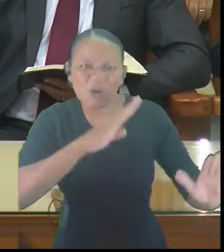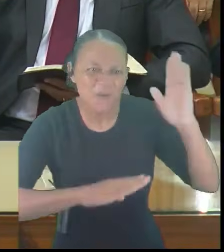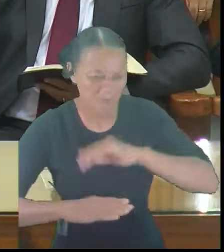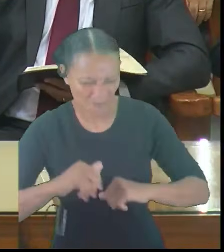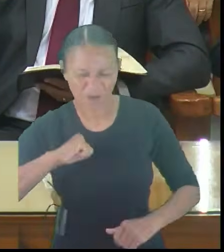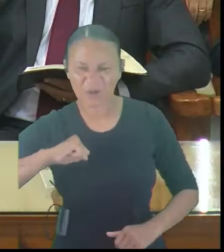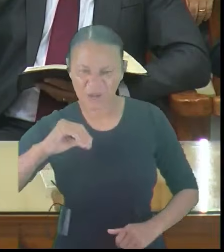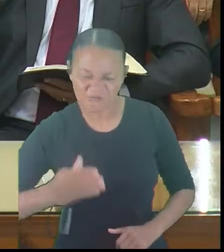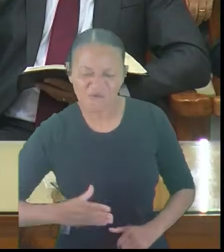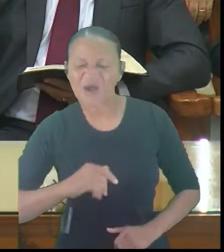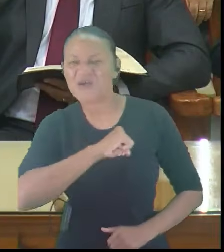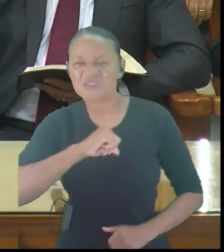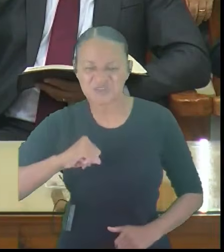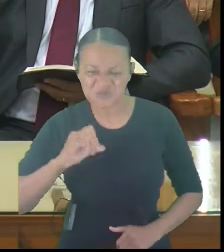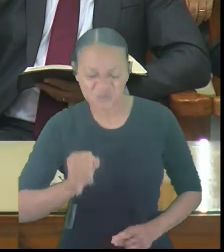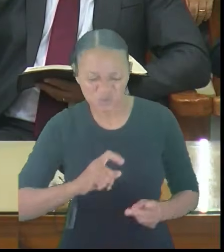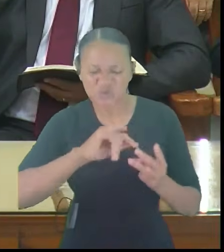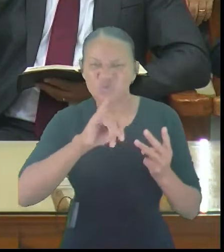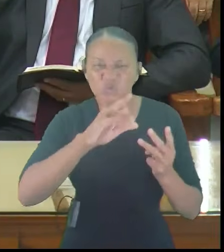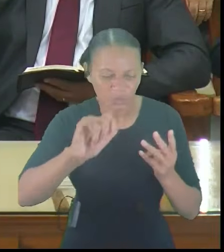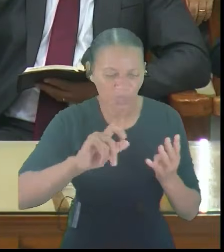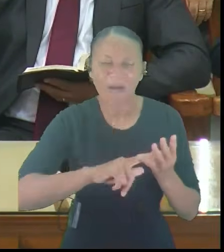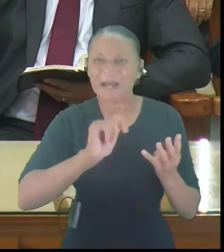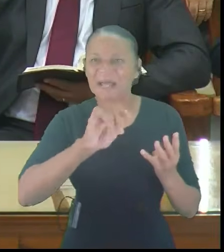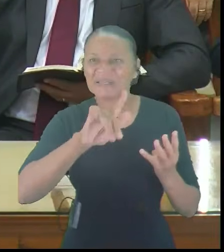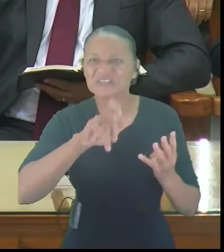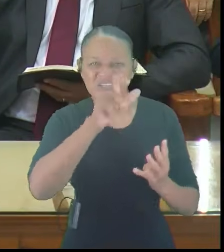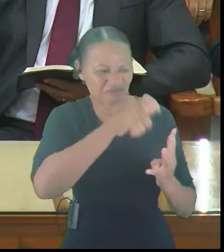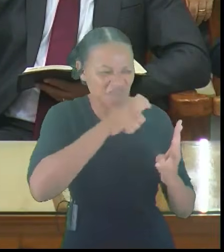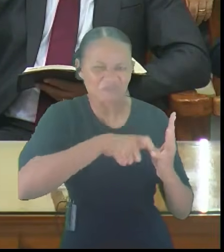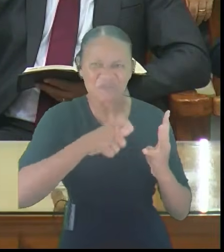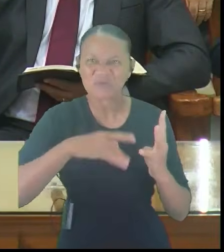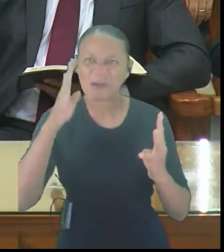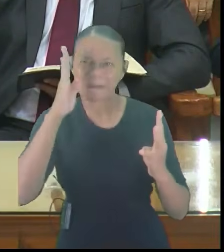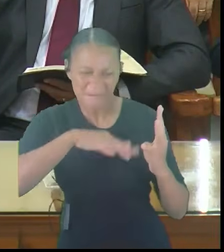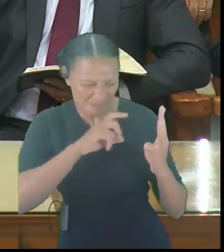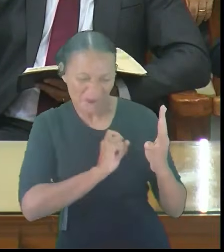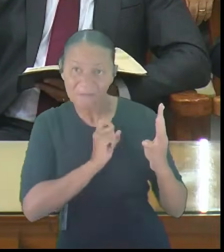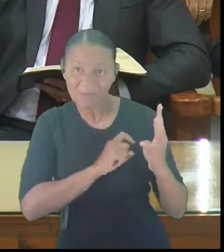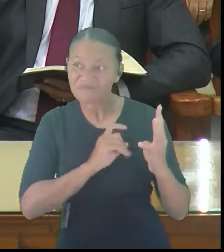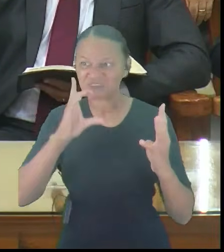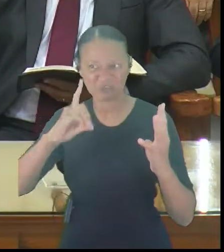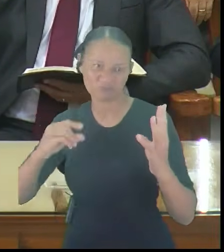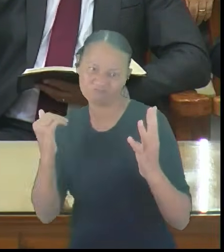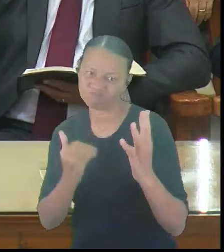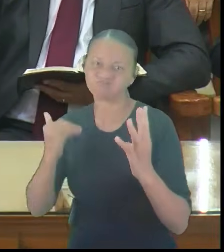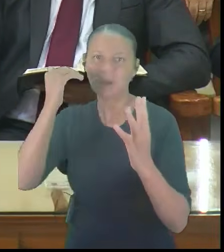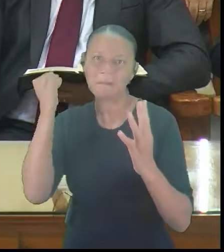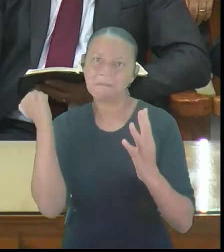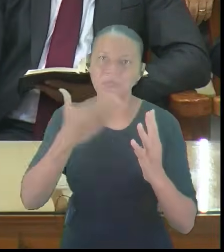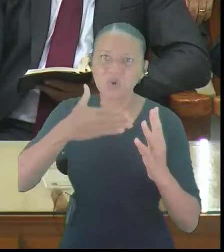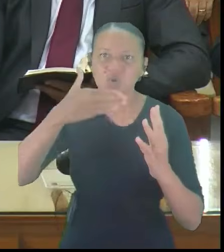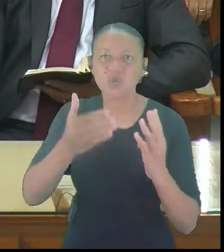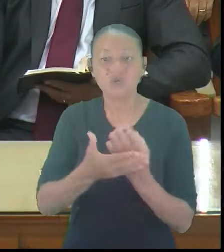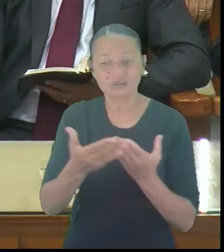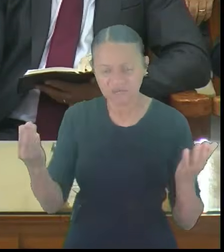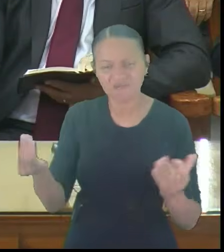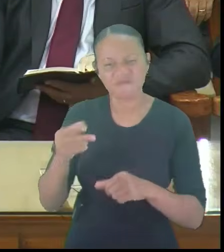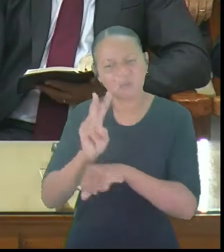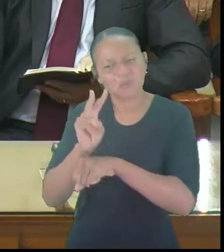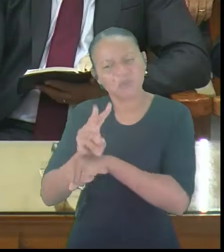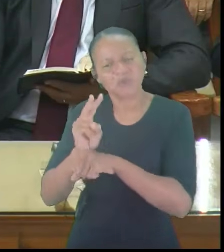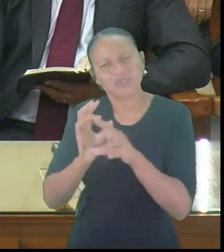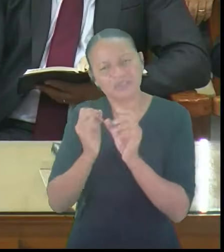Caifás, é maior do que João, é maior do que Alexandre. O teu Deus, Ele é quem vai preservar a liberdade da sua